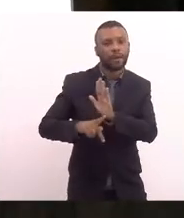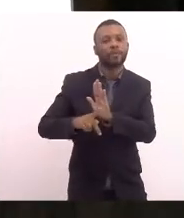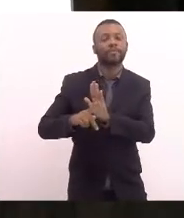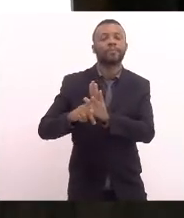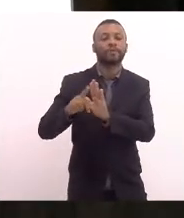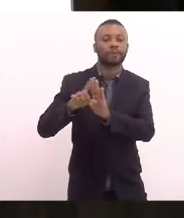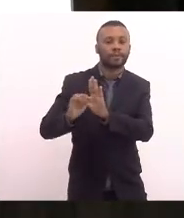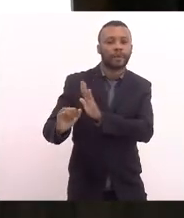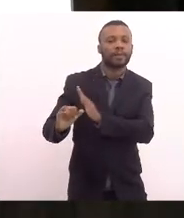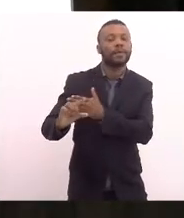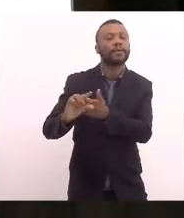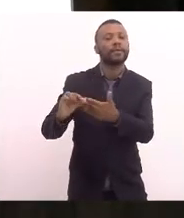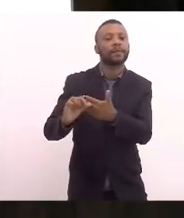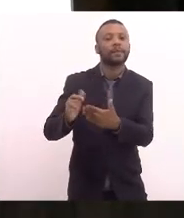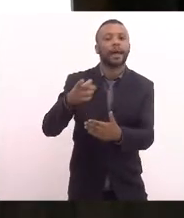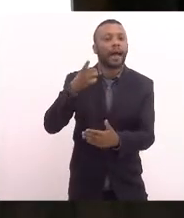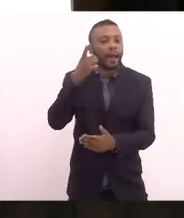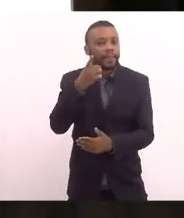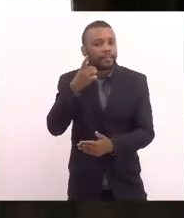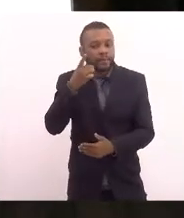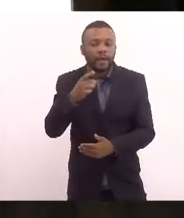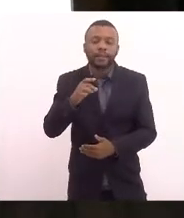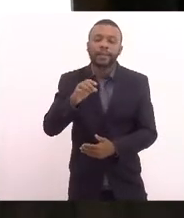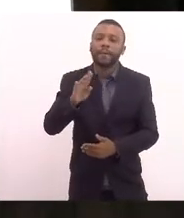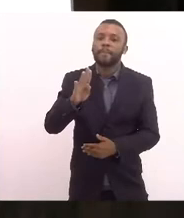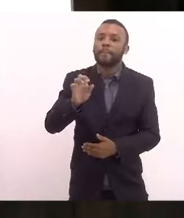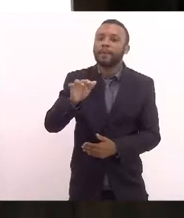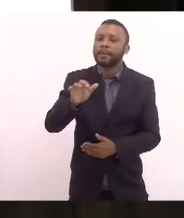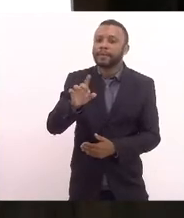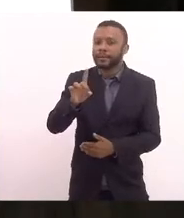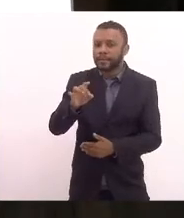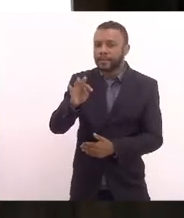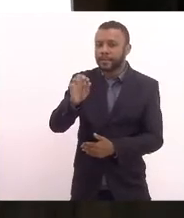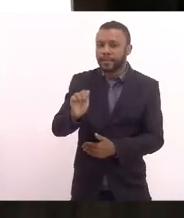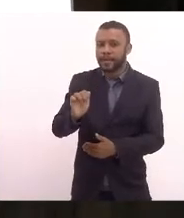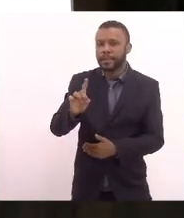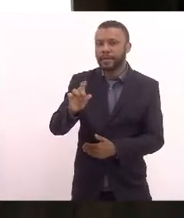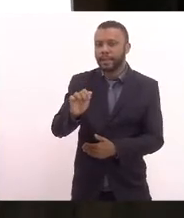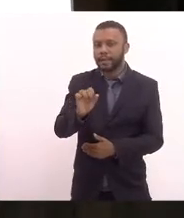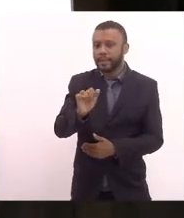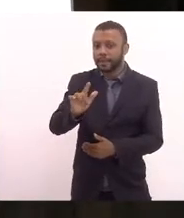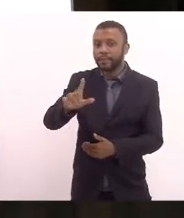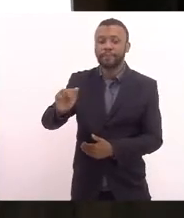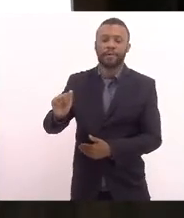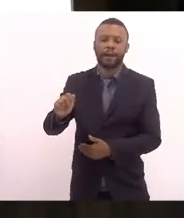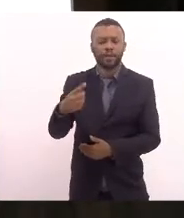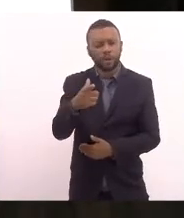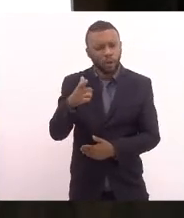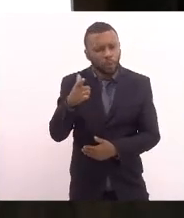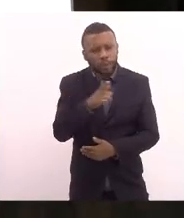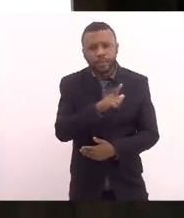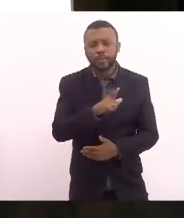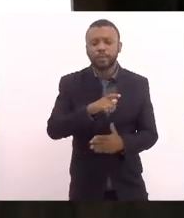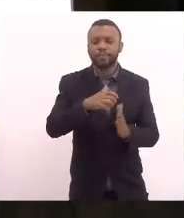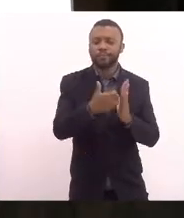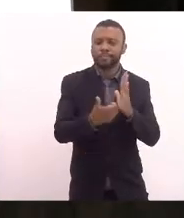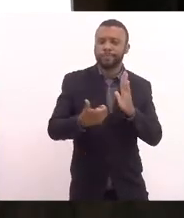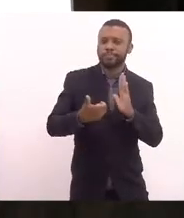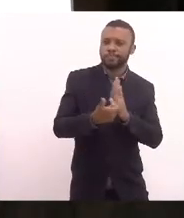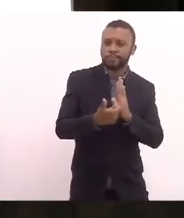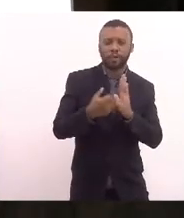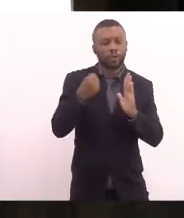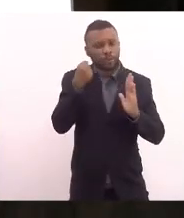da Silva. E a gente agora conseguir, através do Senado, do senador Cantarato, o